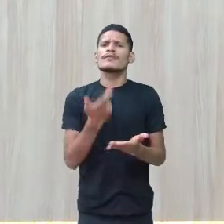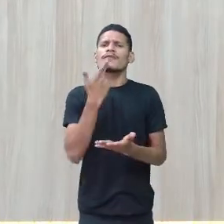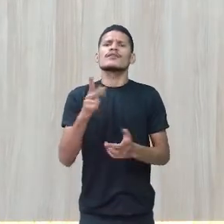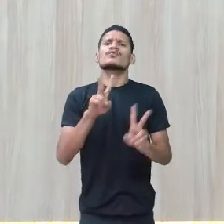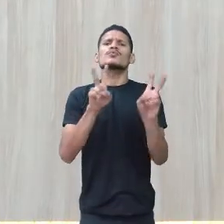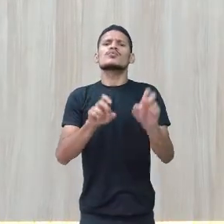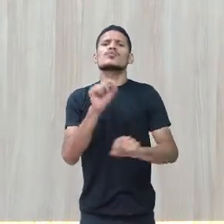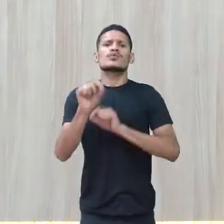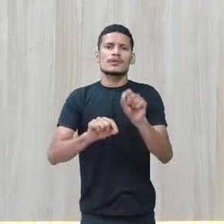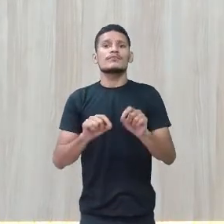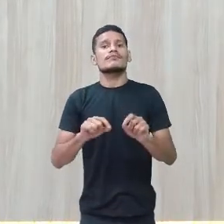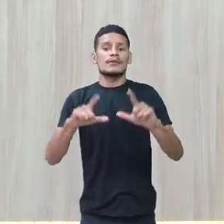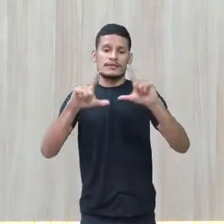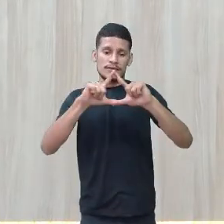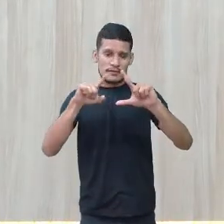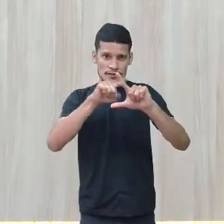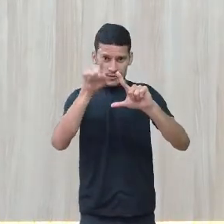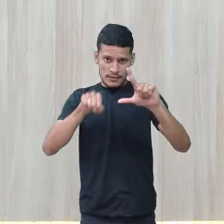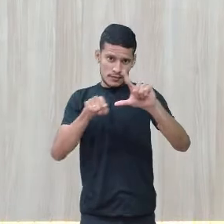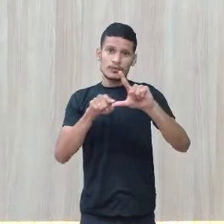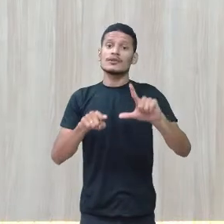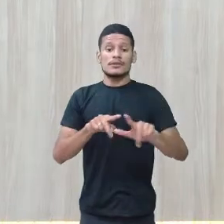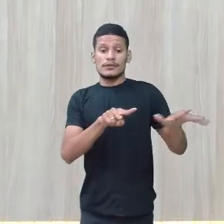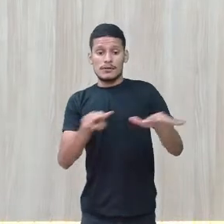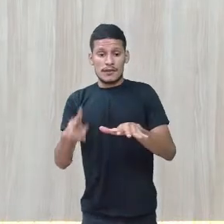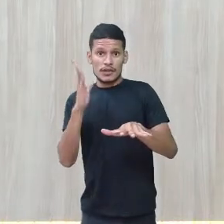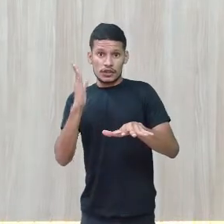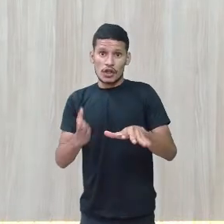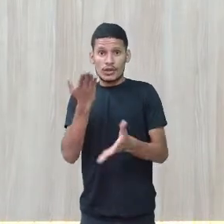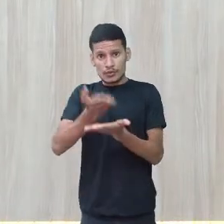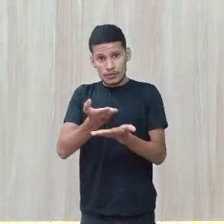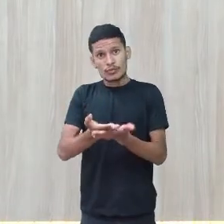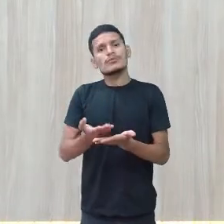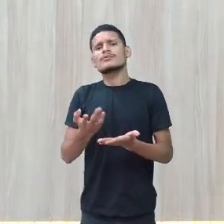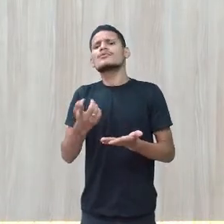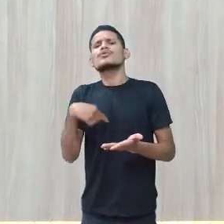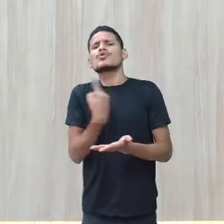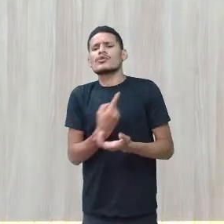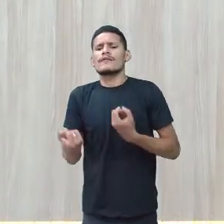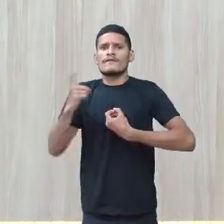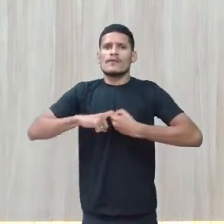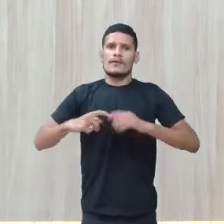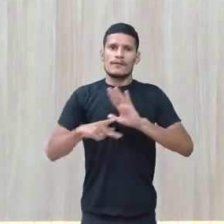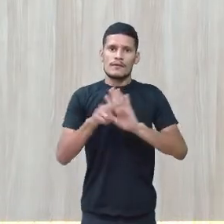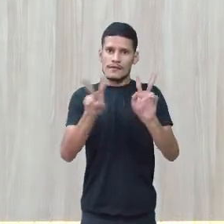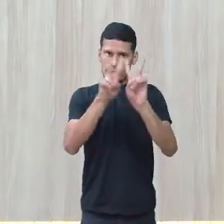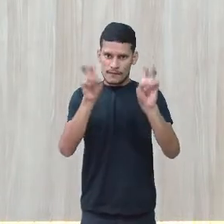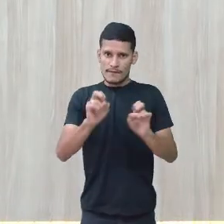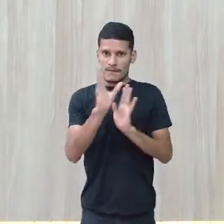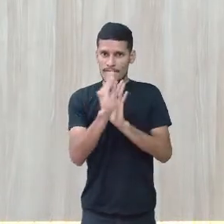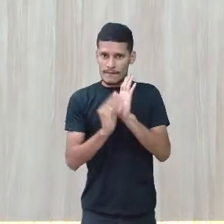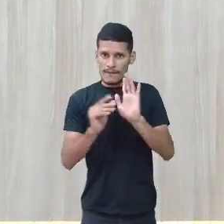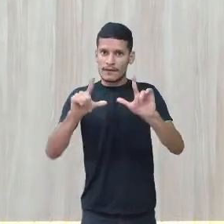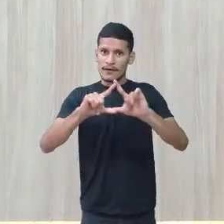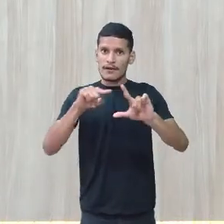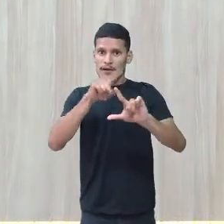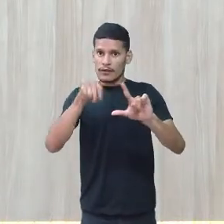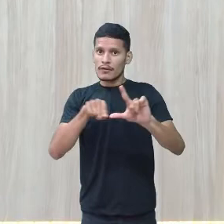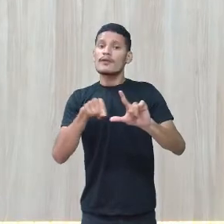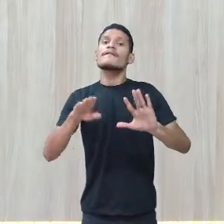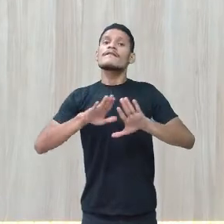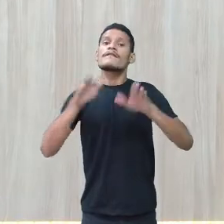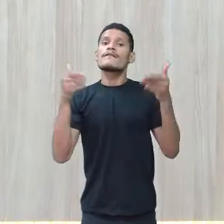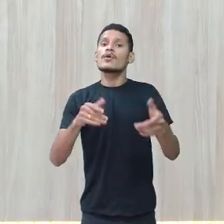pouquinho sobre triângulos, né? Essa semana a gente vai retomar o conteúdo de triângulos, mas vai dar ênfase, vai focar um